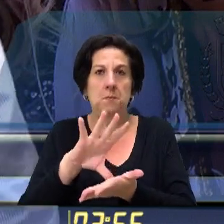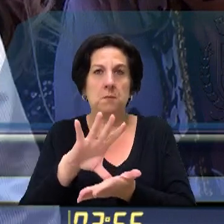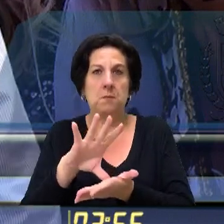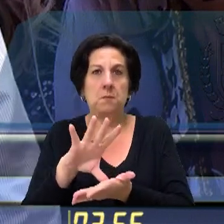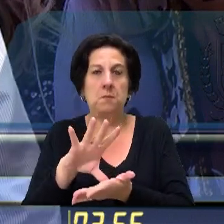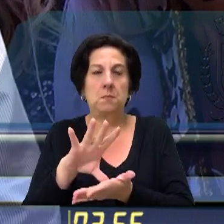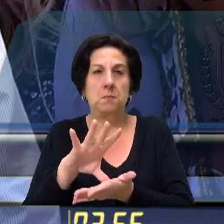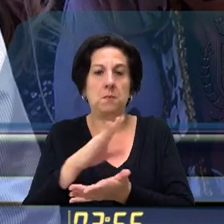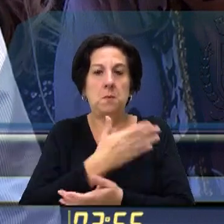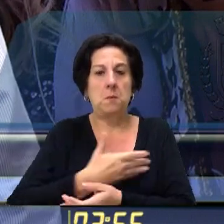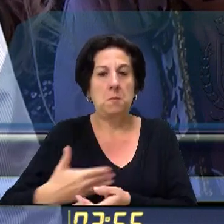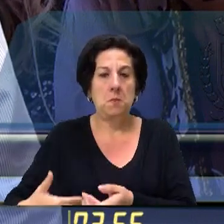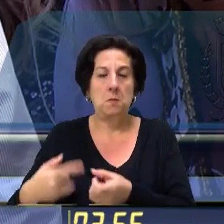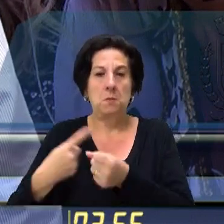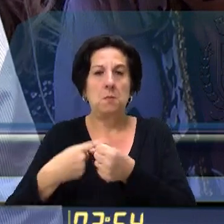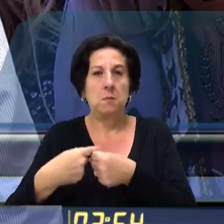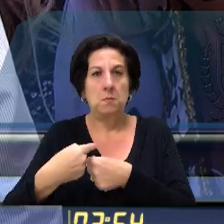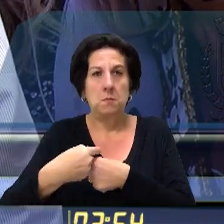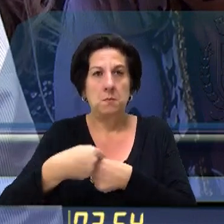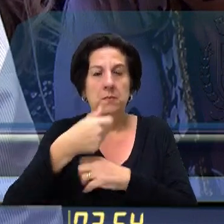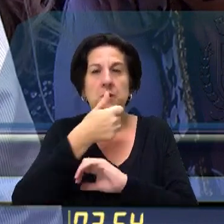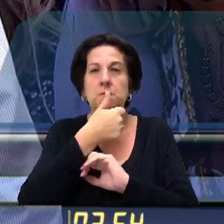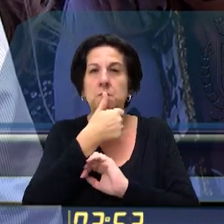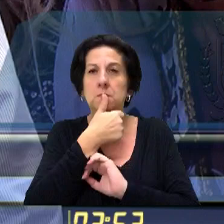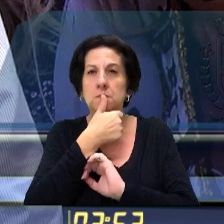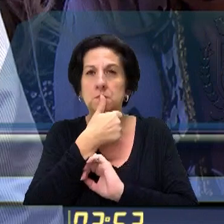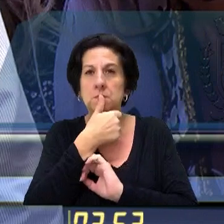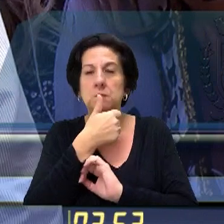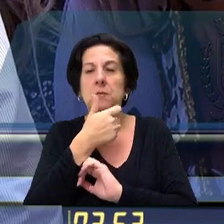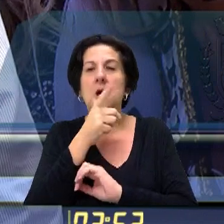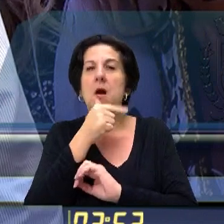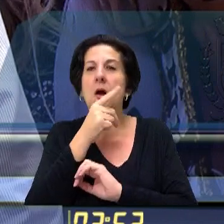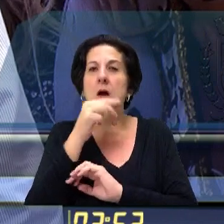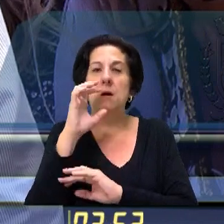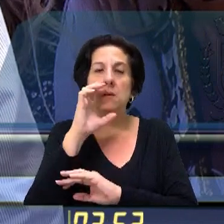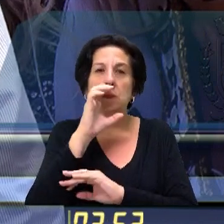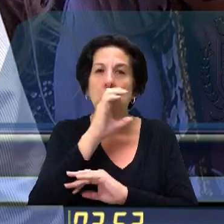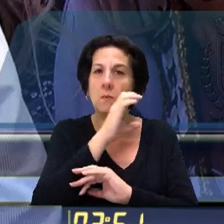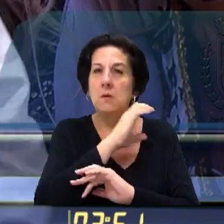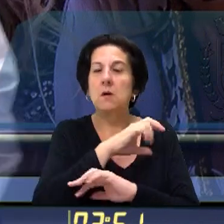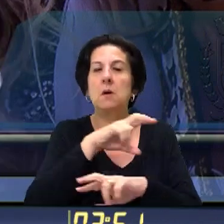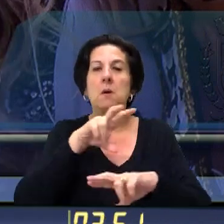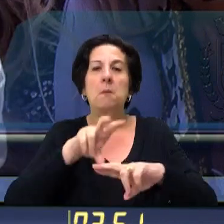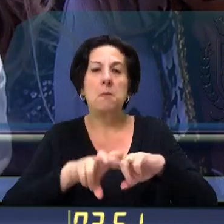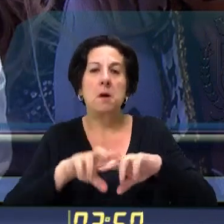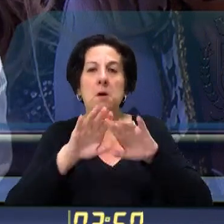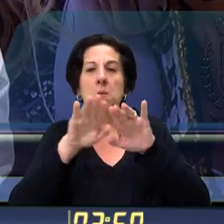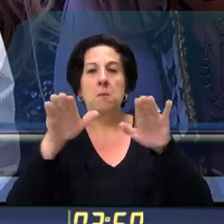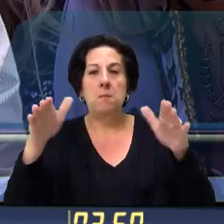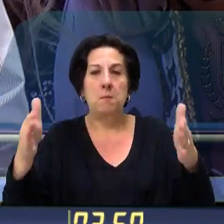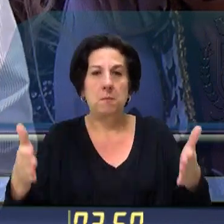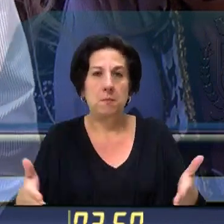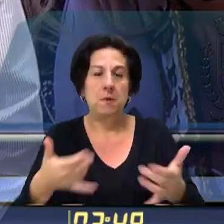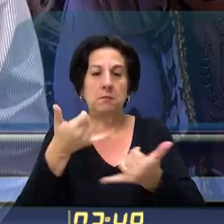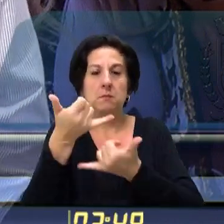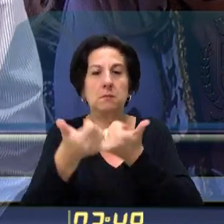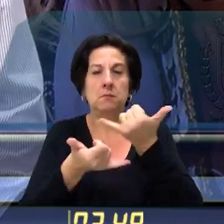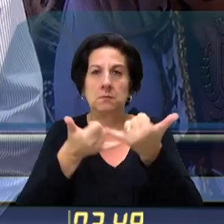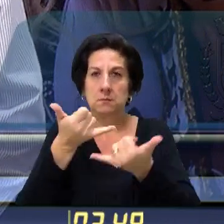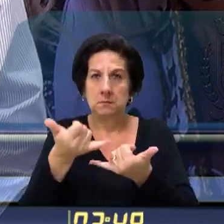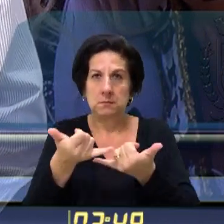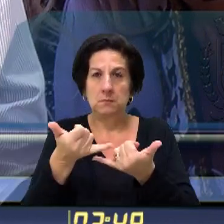Pública Municipal, com chimarródromo, com água quente, bancos, mesas e